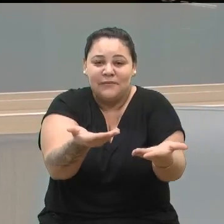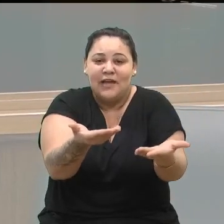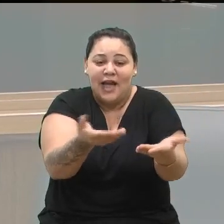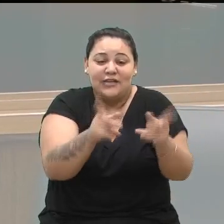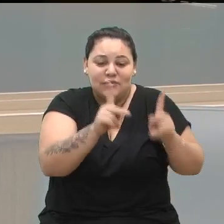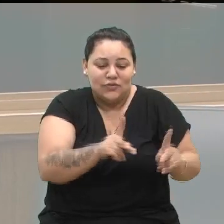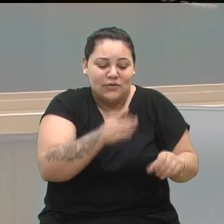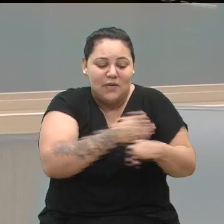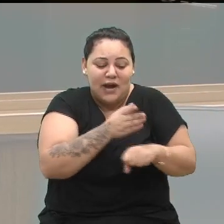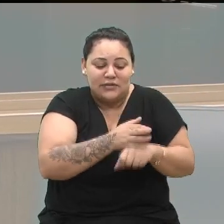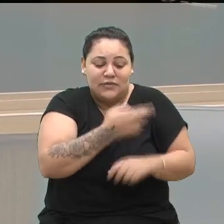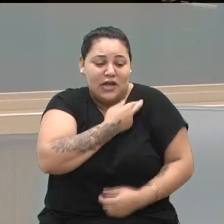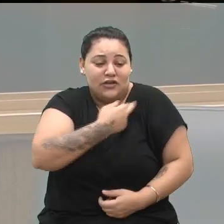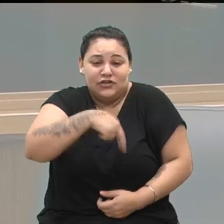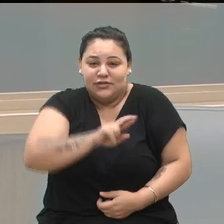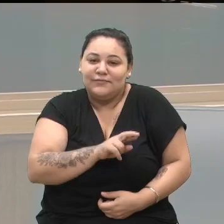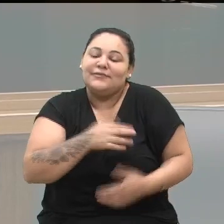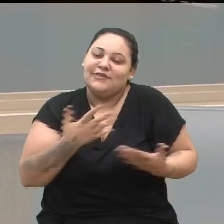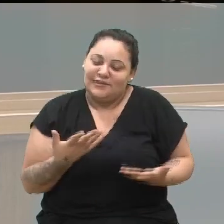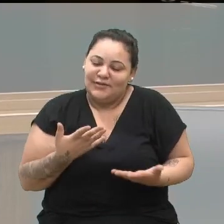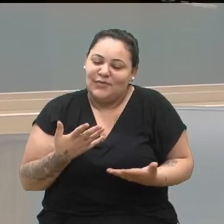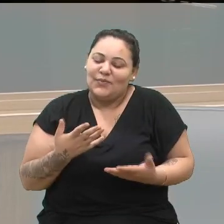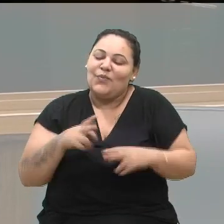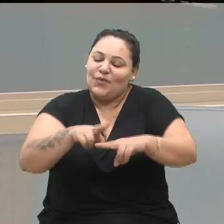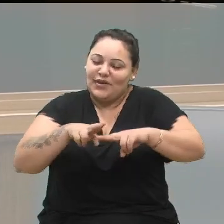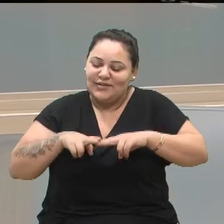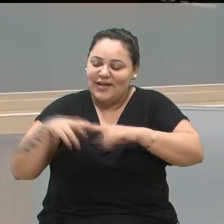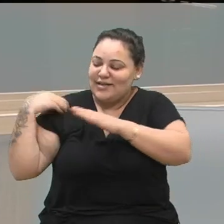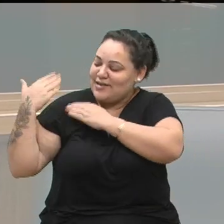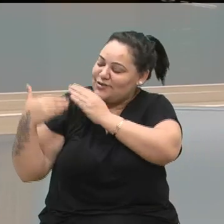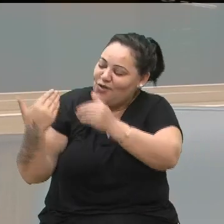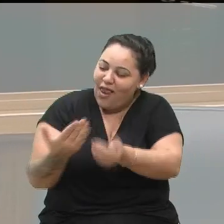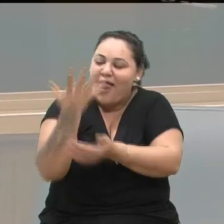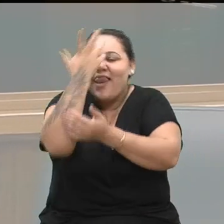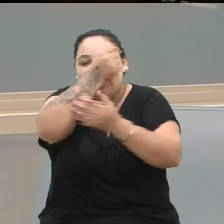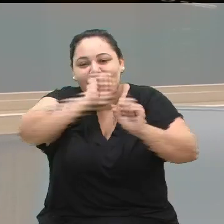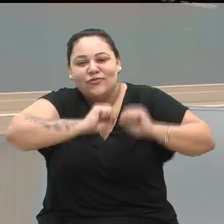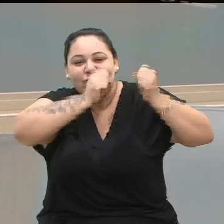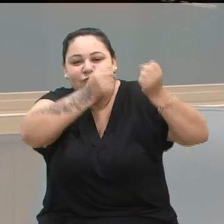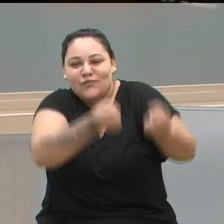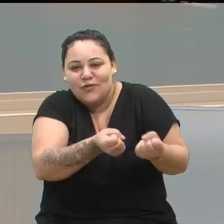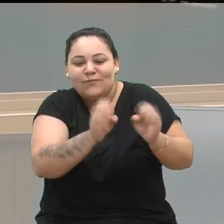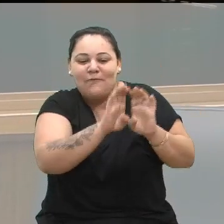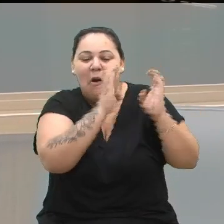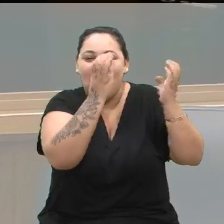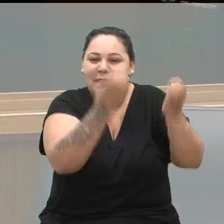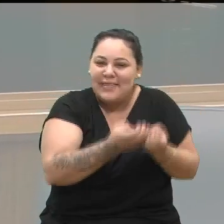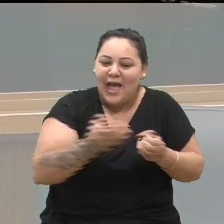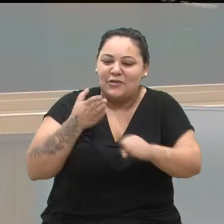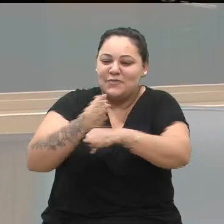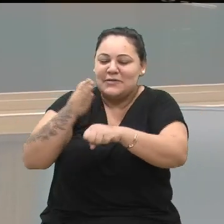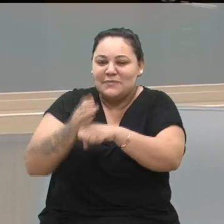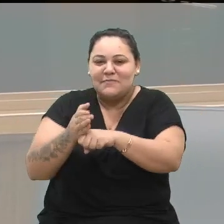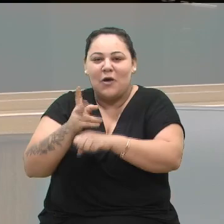inegável, portanto, que pela sua história de dedicação, pelos serviços prestados à comunidade, pela promoção da cultura